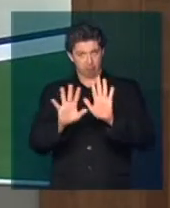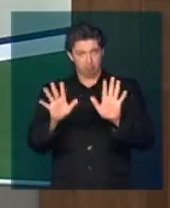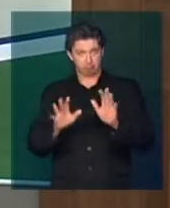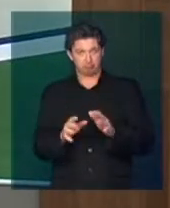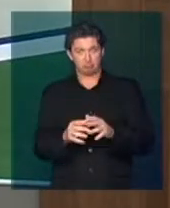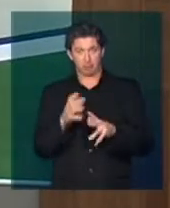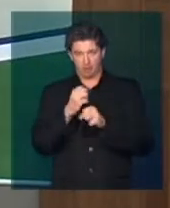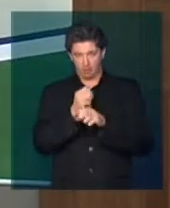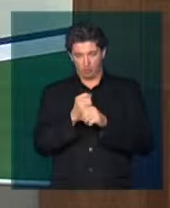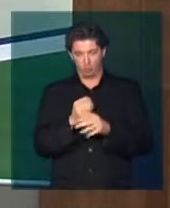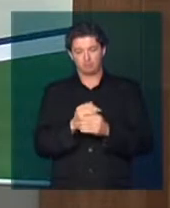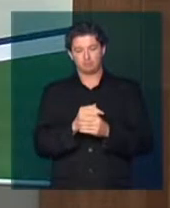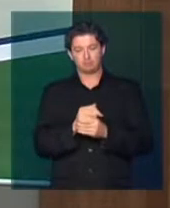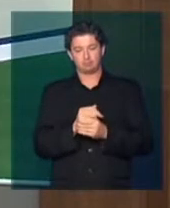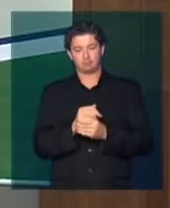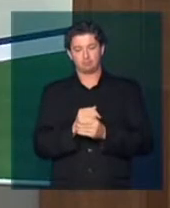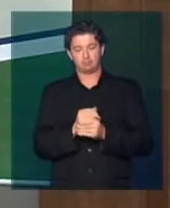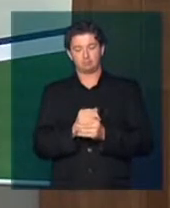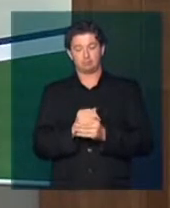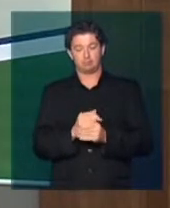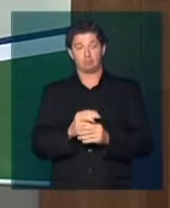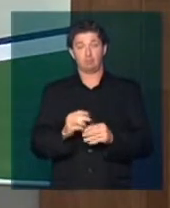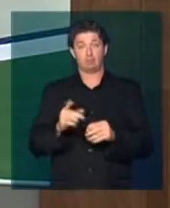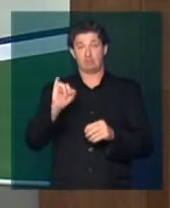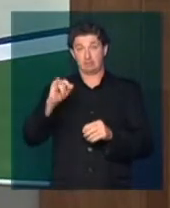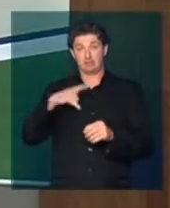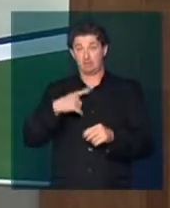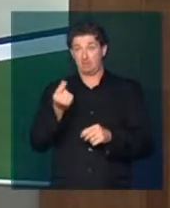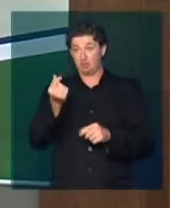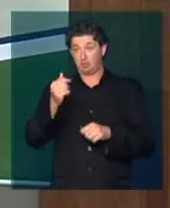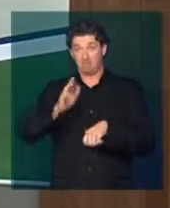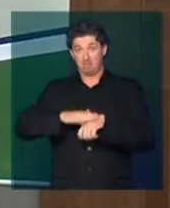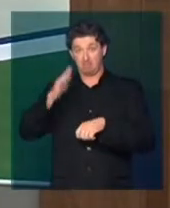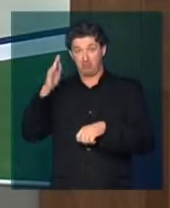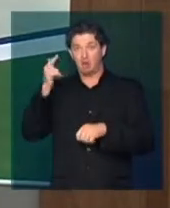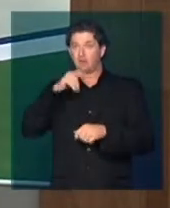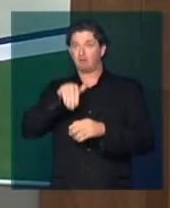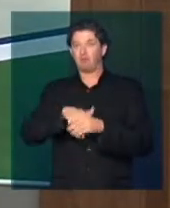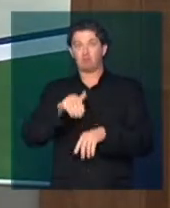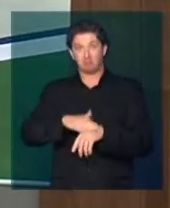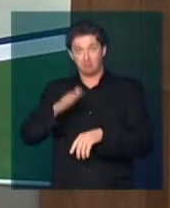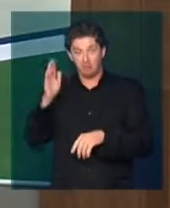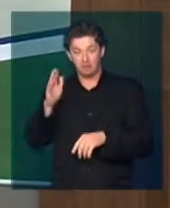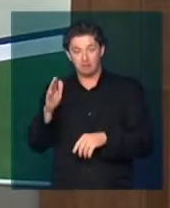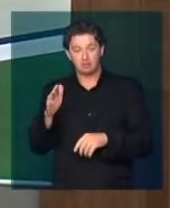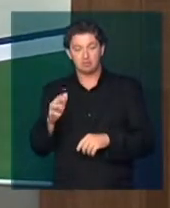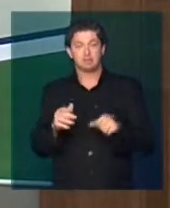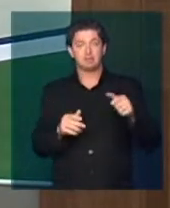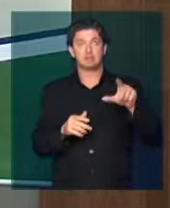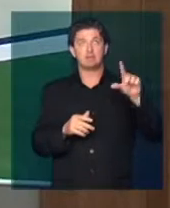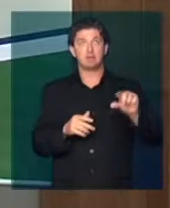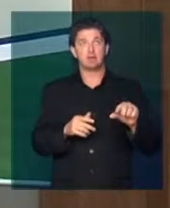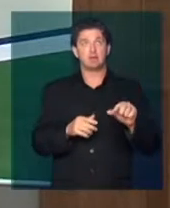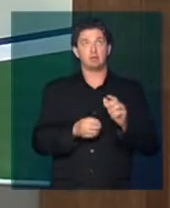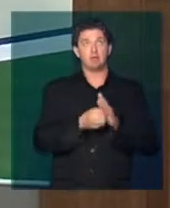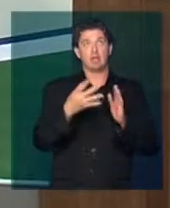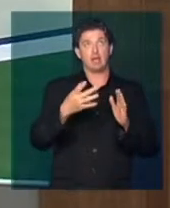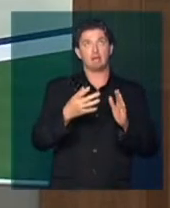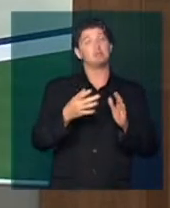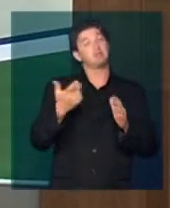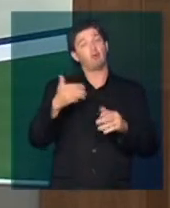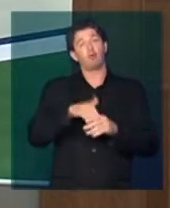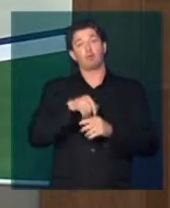com poucas exceções. Quanto mais se gasta, mais voto tem. Quanto menos se gasta, menos voto